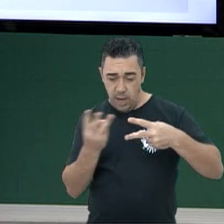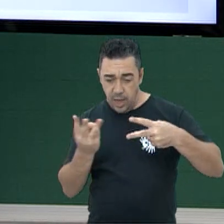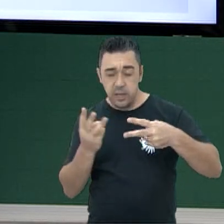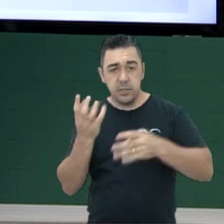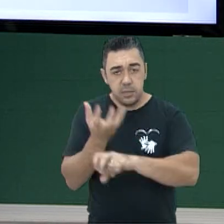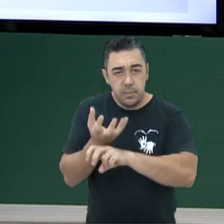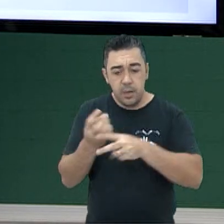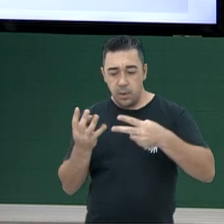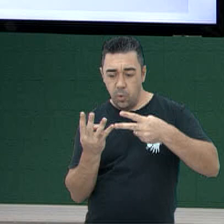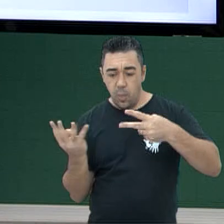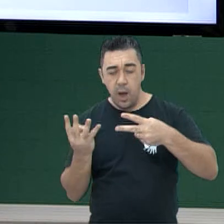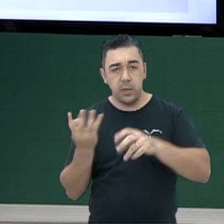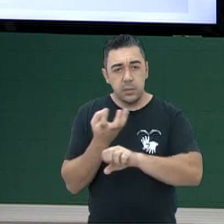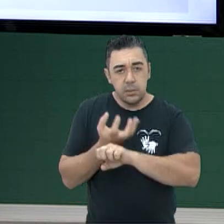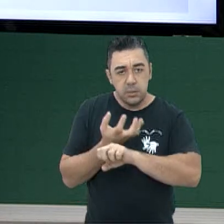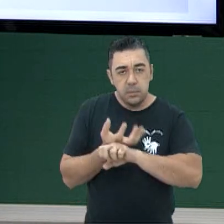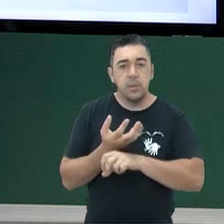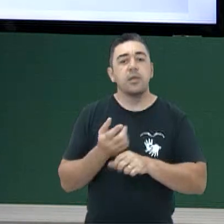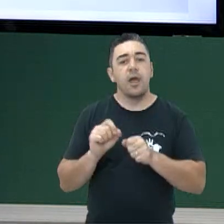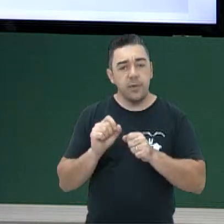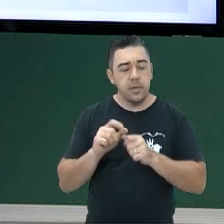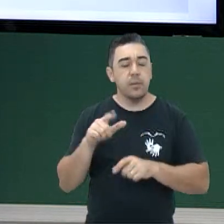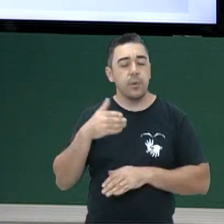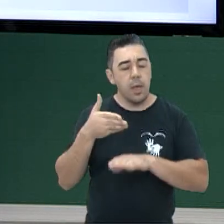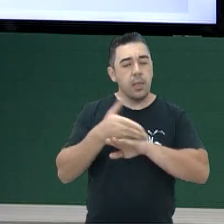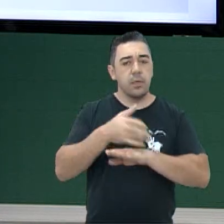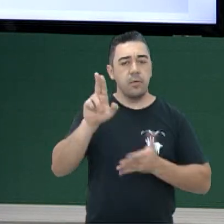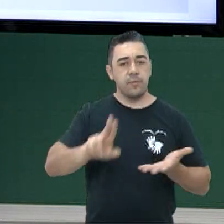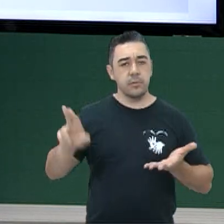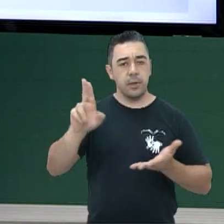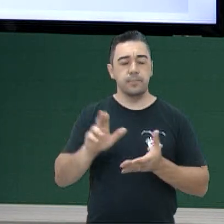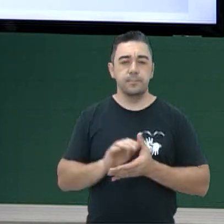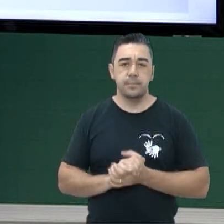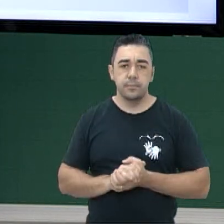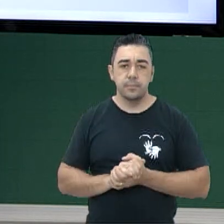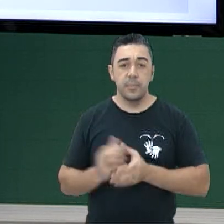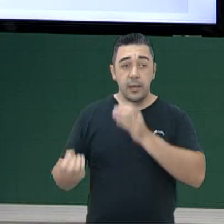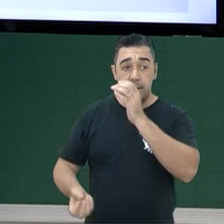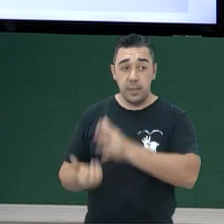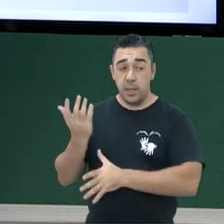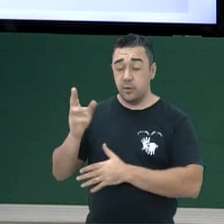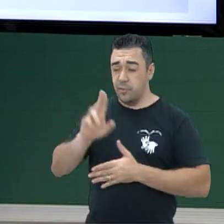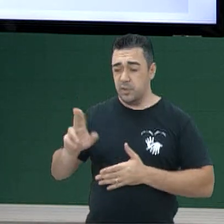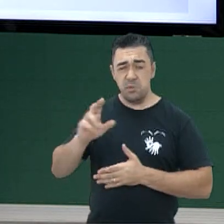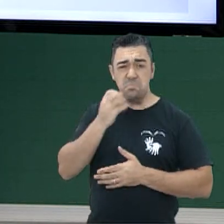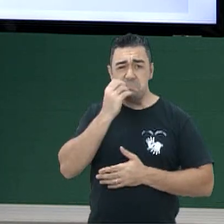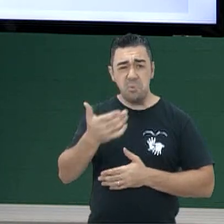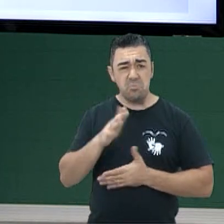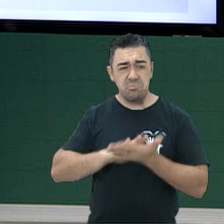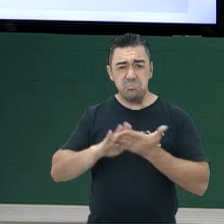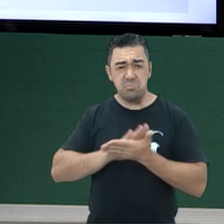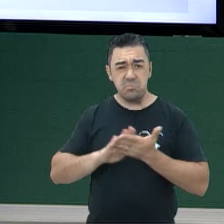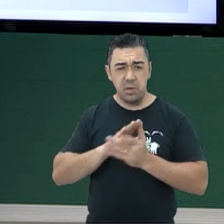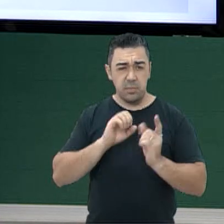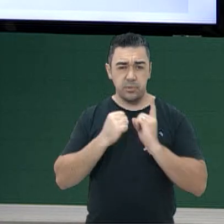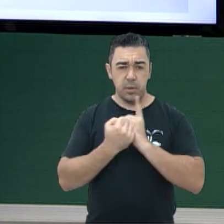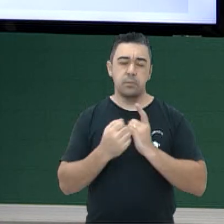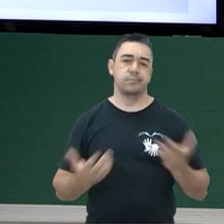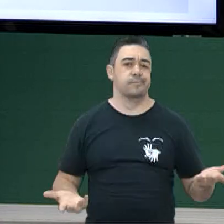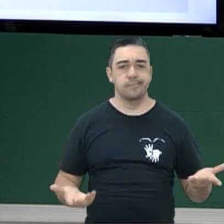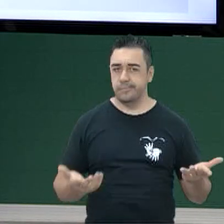curso superior que ele desejasse. Daí ali, a criação das universidades não trouxeram nenhum benefício para a sociedade